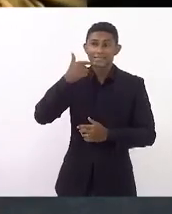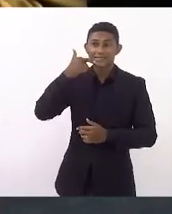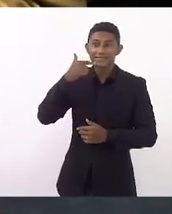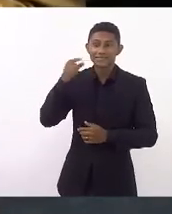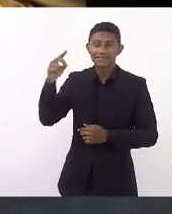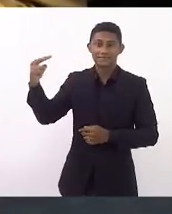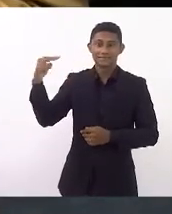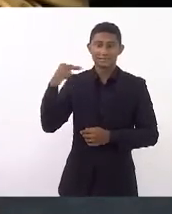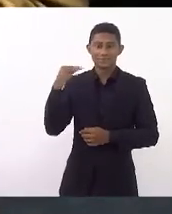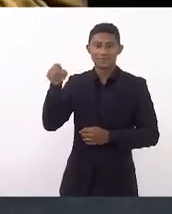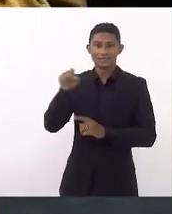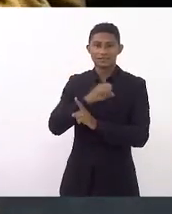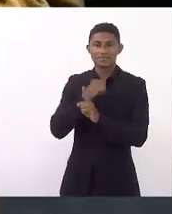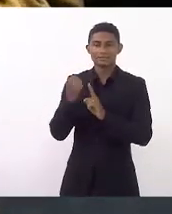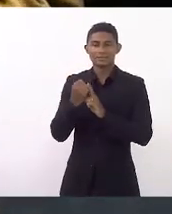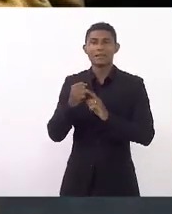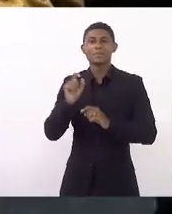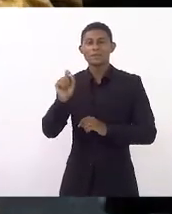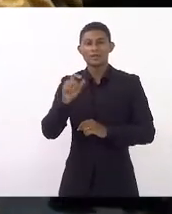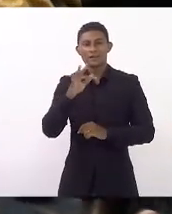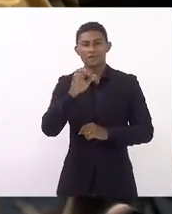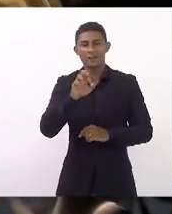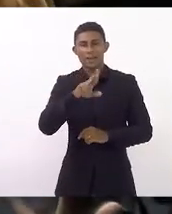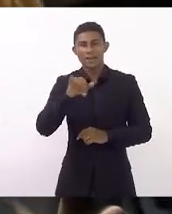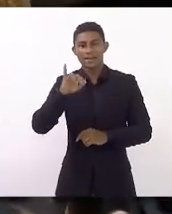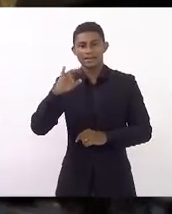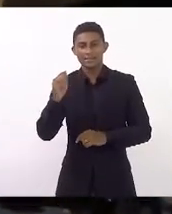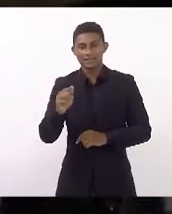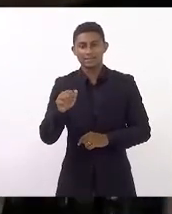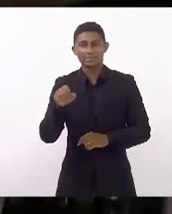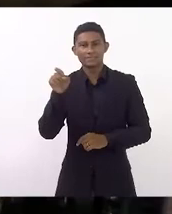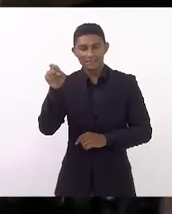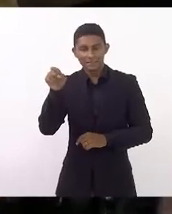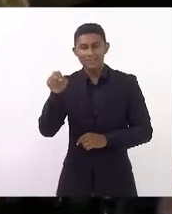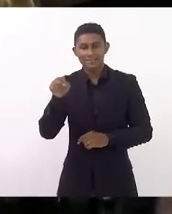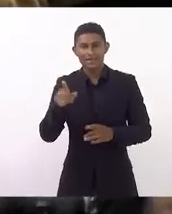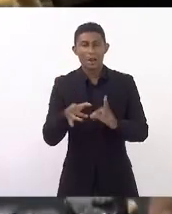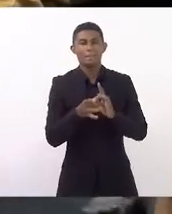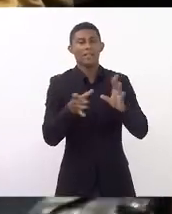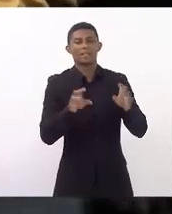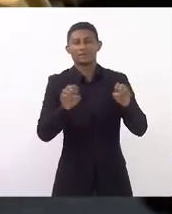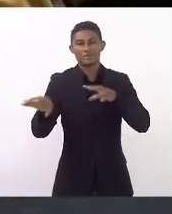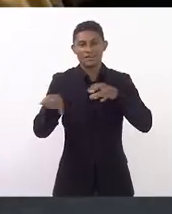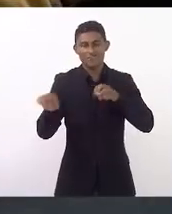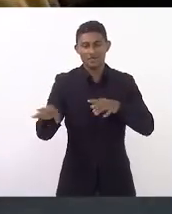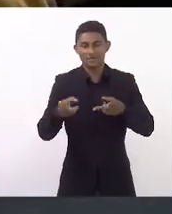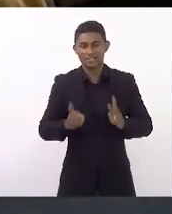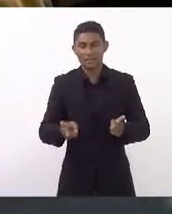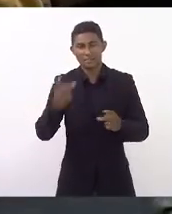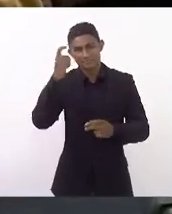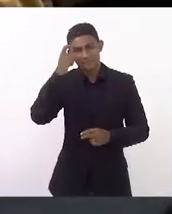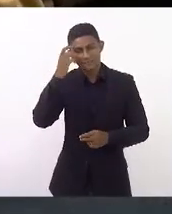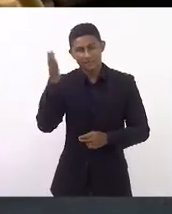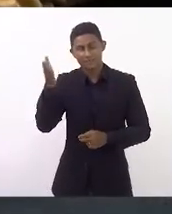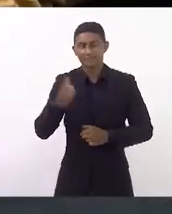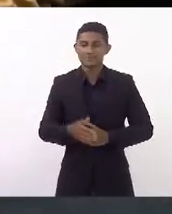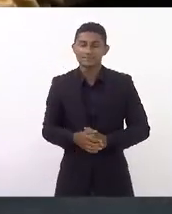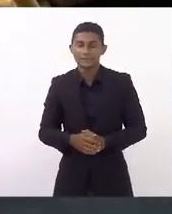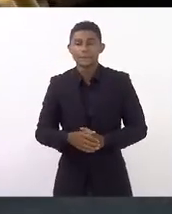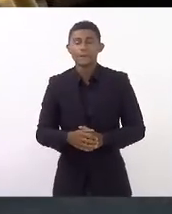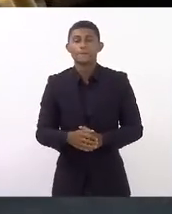eterno socialista Ferreirinha, libertário educacional. Seguindo, meus